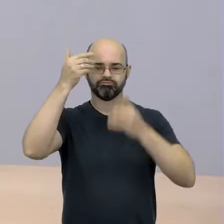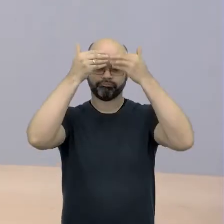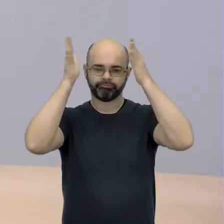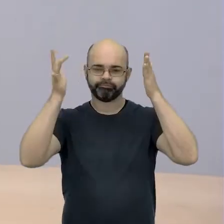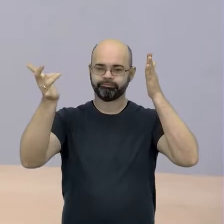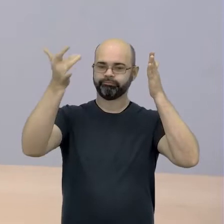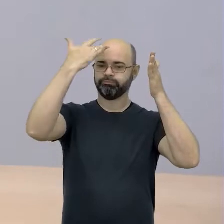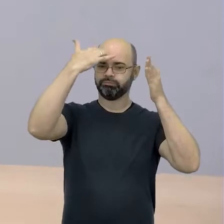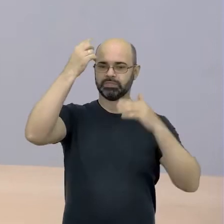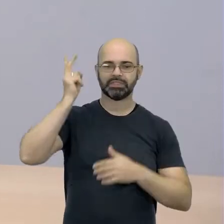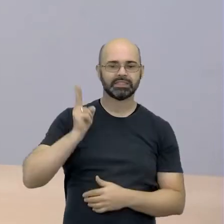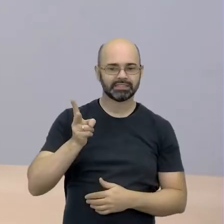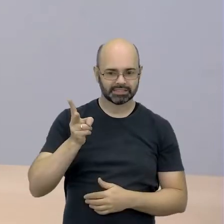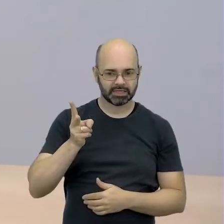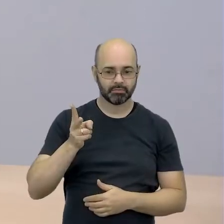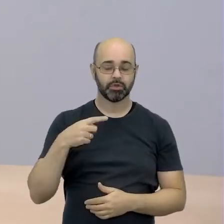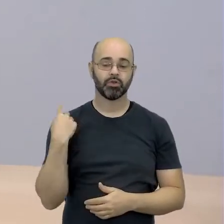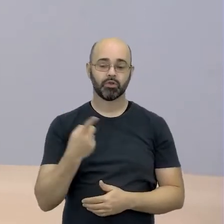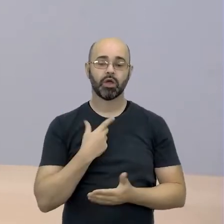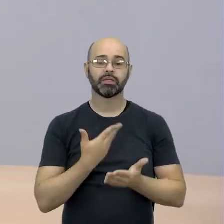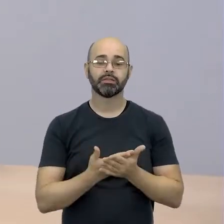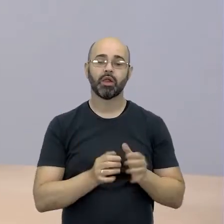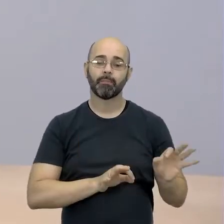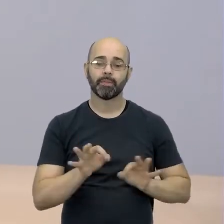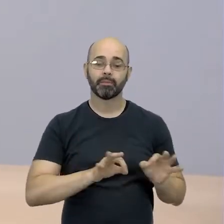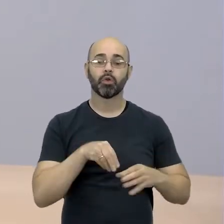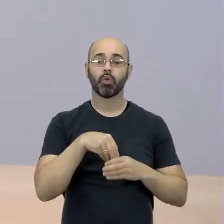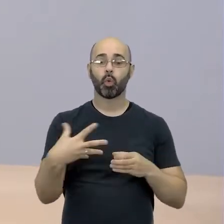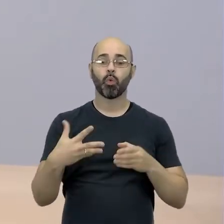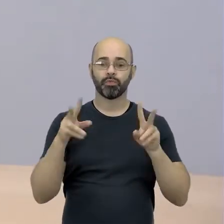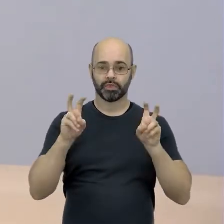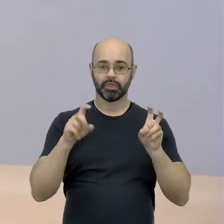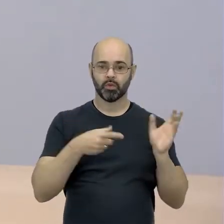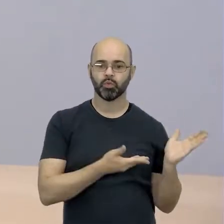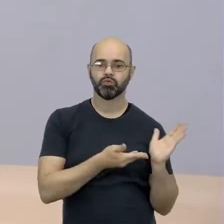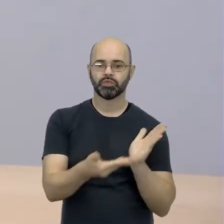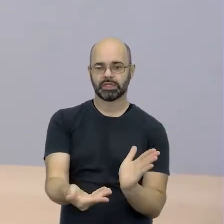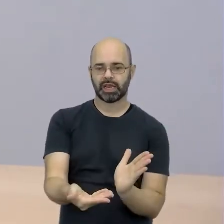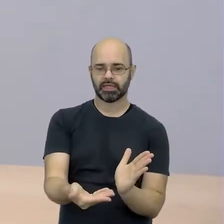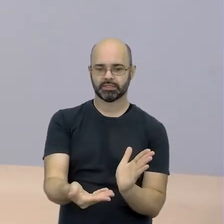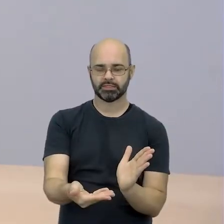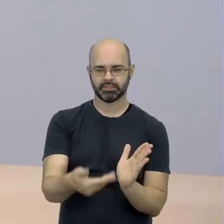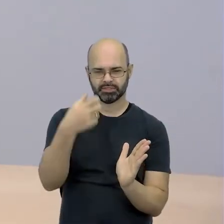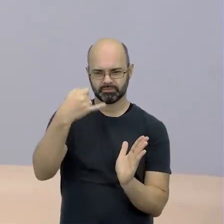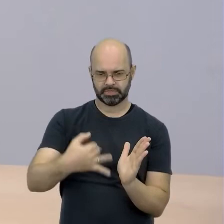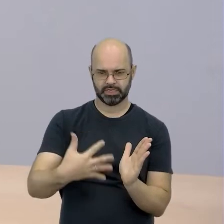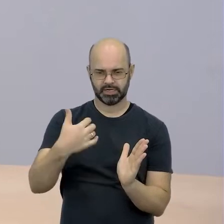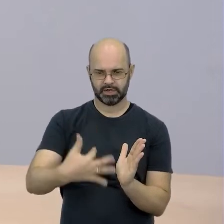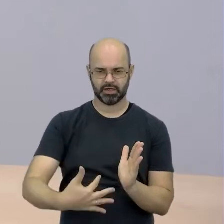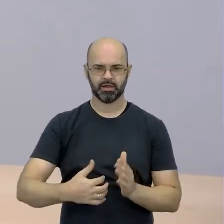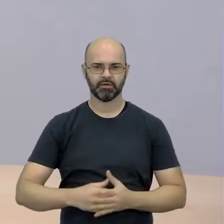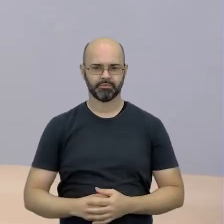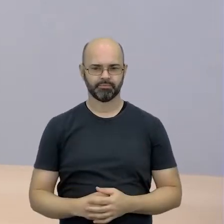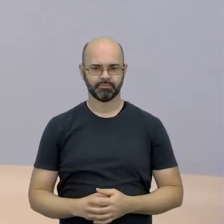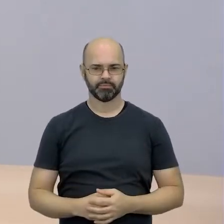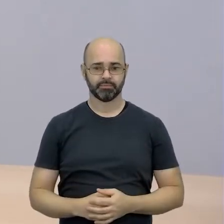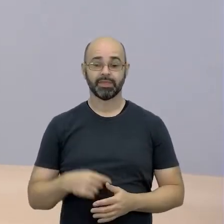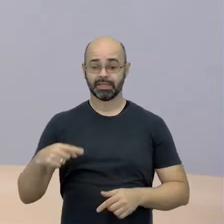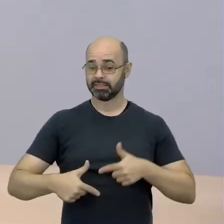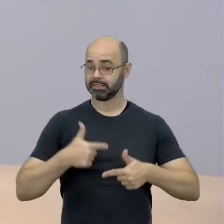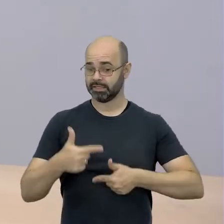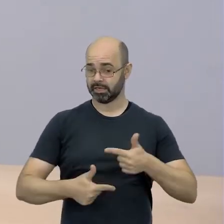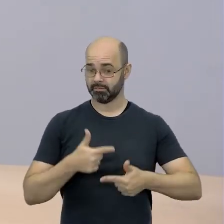elaborarmos aula que traga esse conteúdo. Além de todo esse trabalho, não deixem de ver aí o